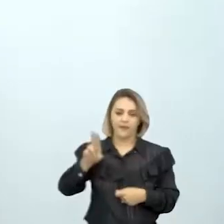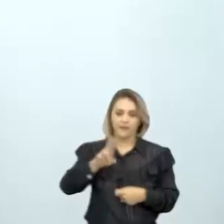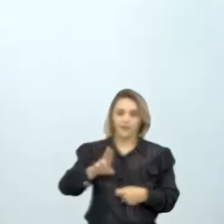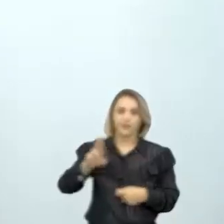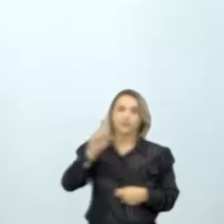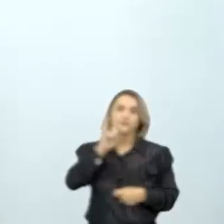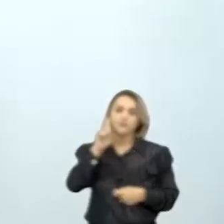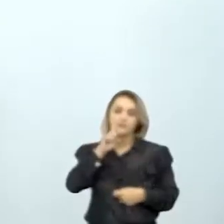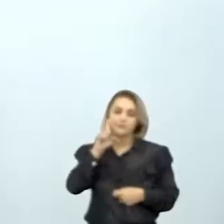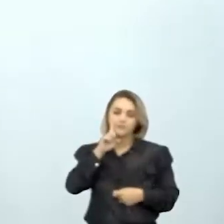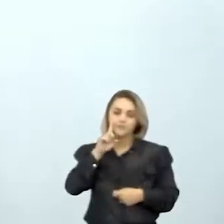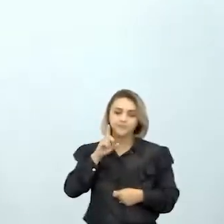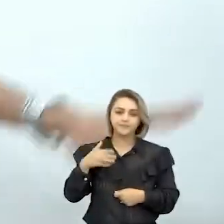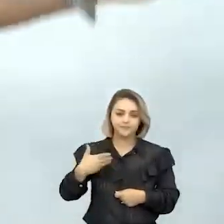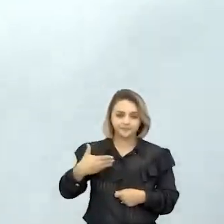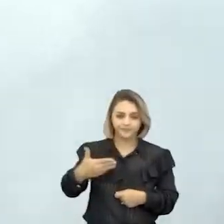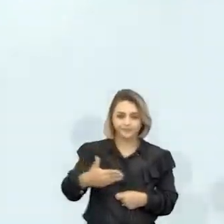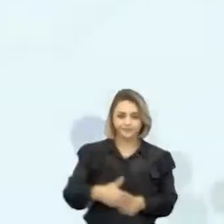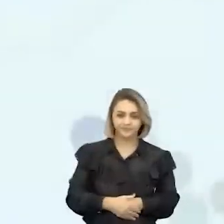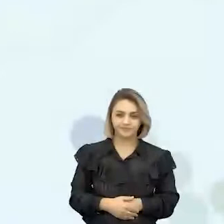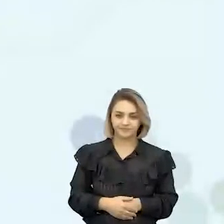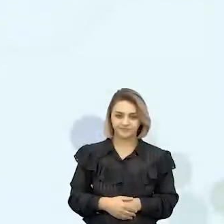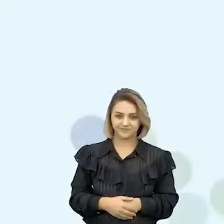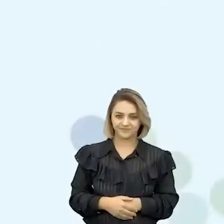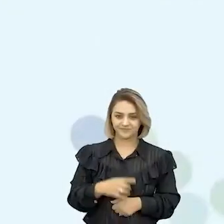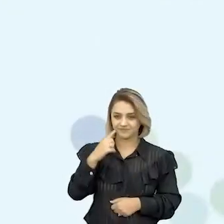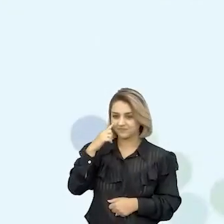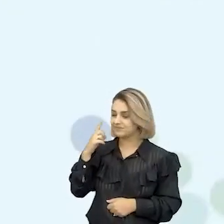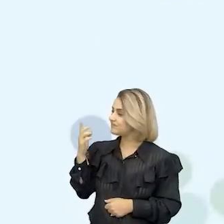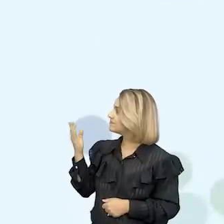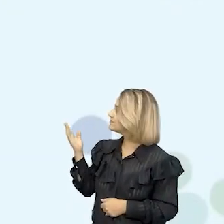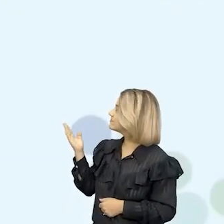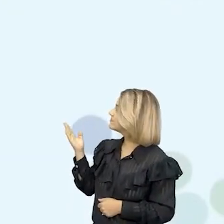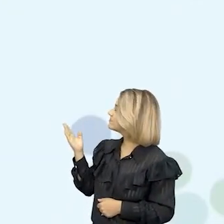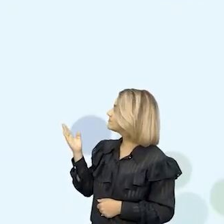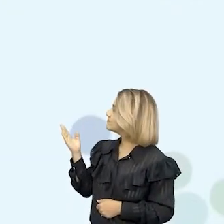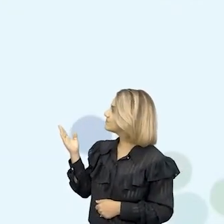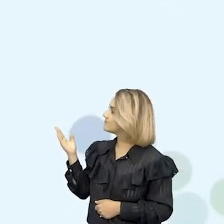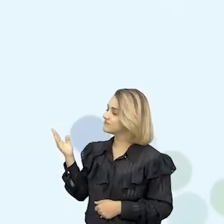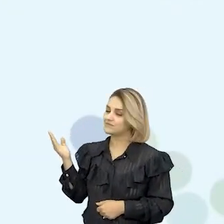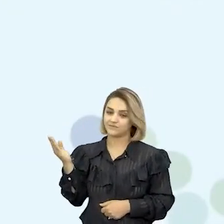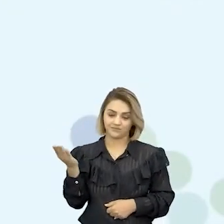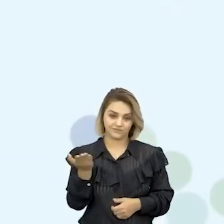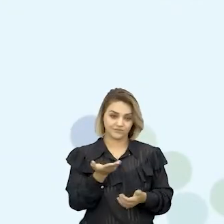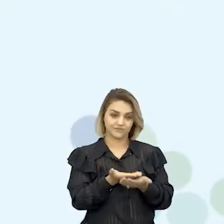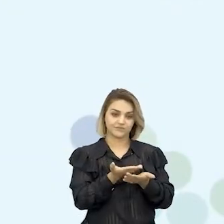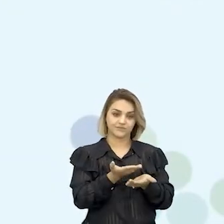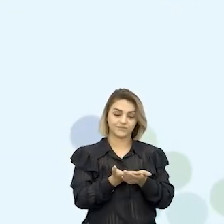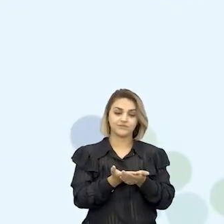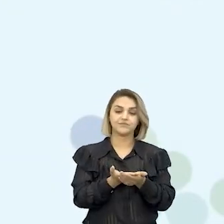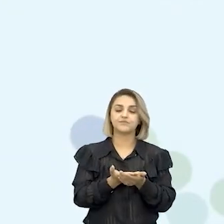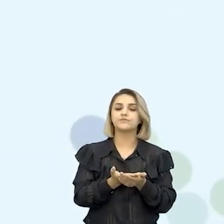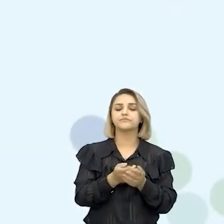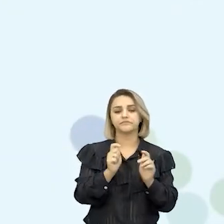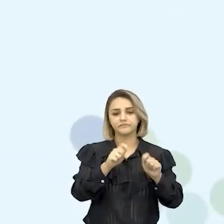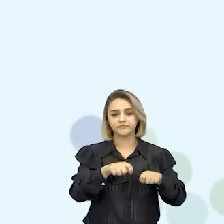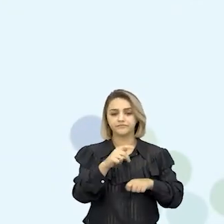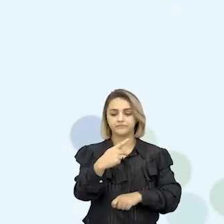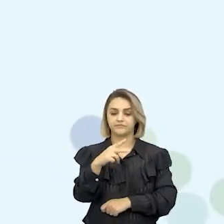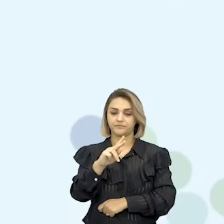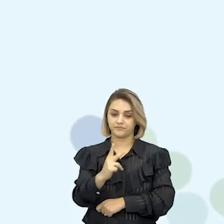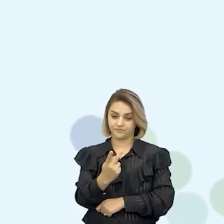nosso dia a dia, certo? Então, o que mais que nós podemos nortear aqui para o estudo da água? O pH, que é o